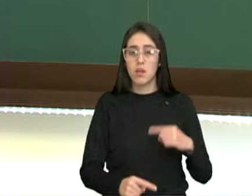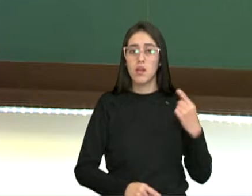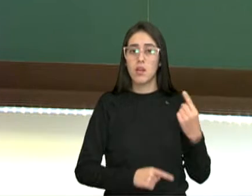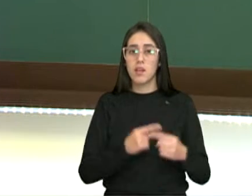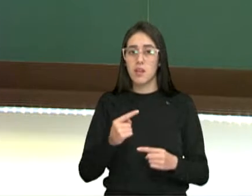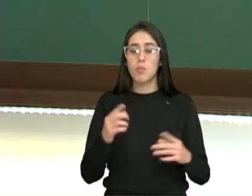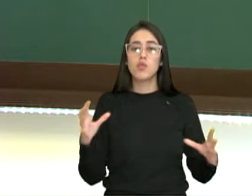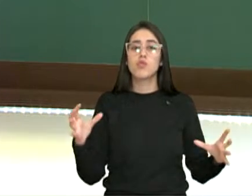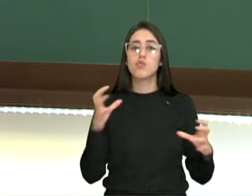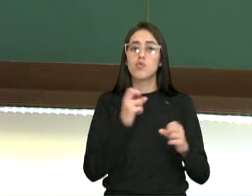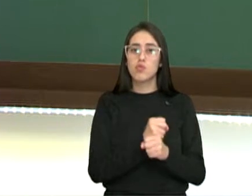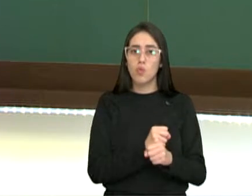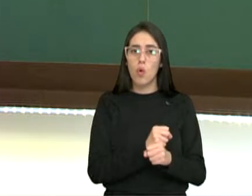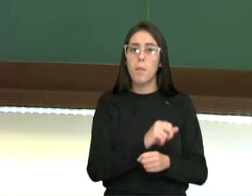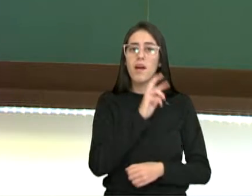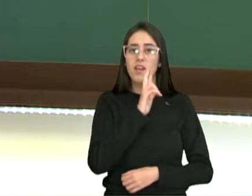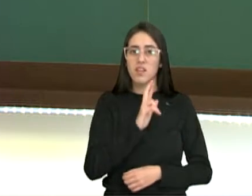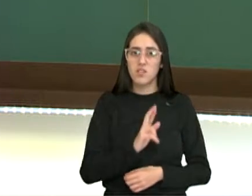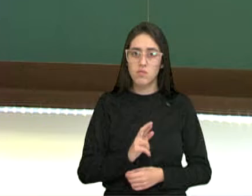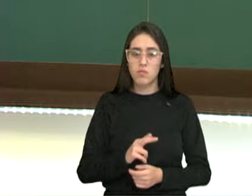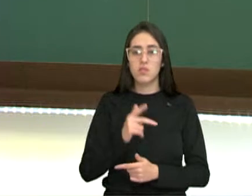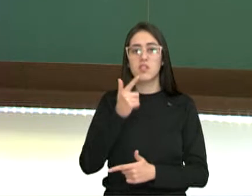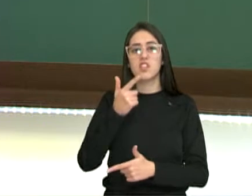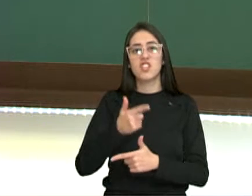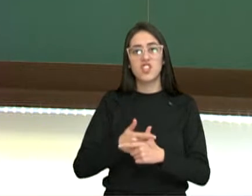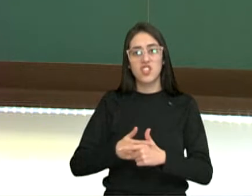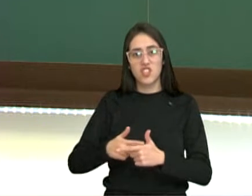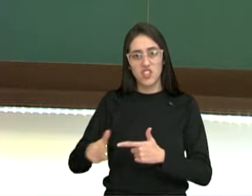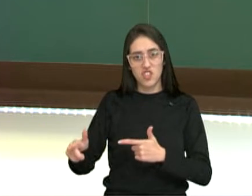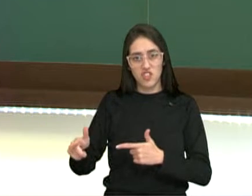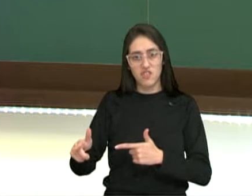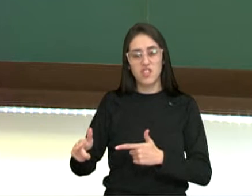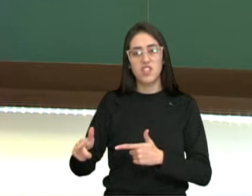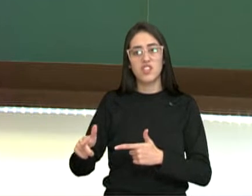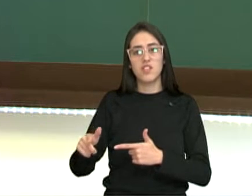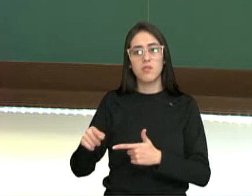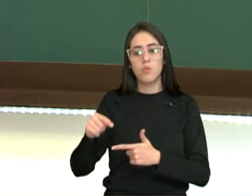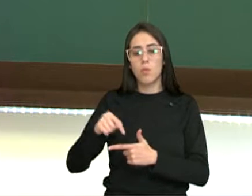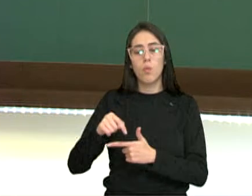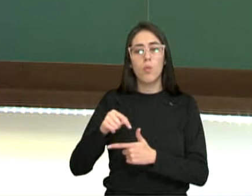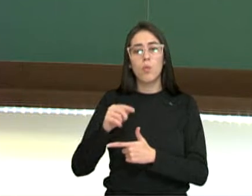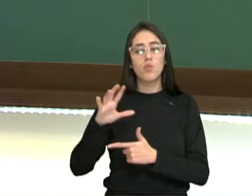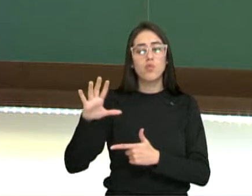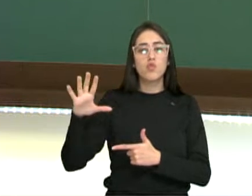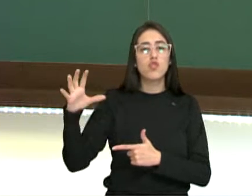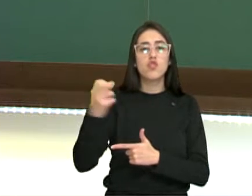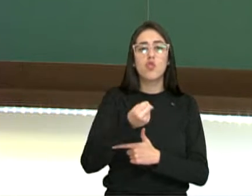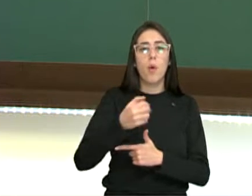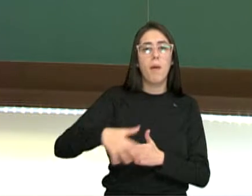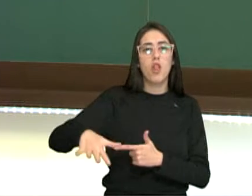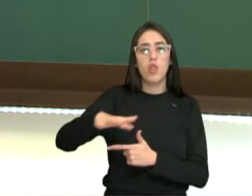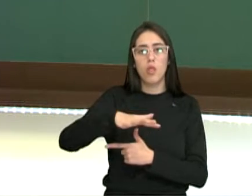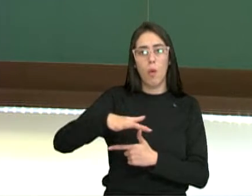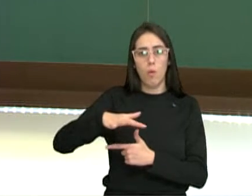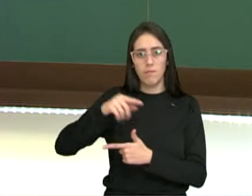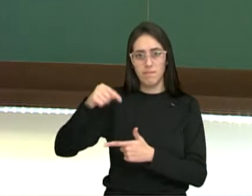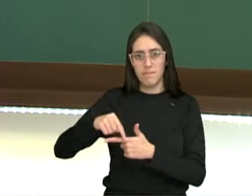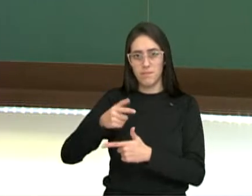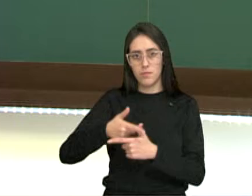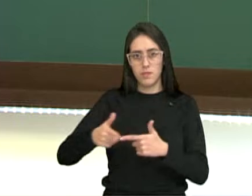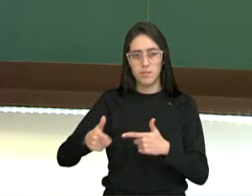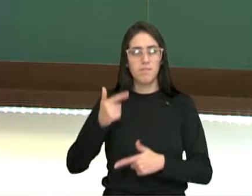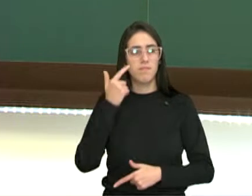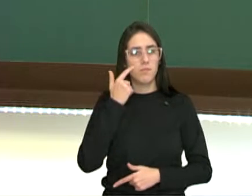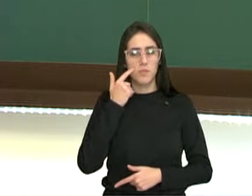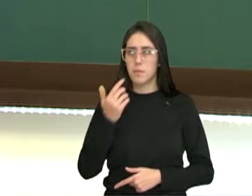produtos encontrados e dividimos esse total pela soma de todos os pesos, ok? Então,